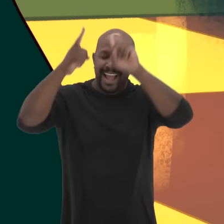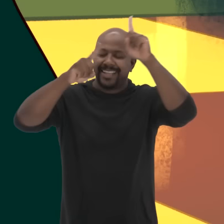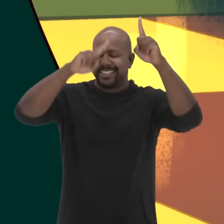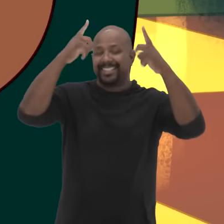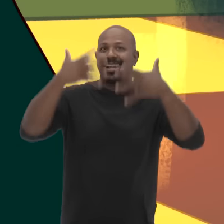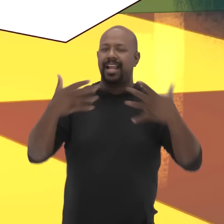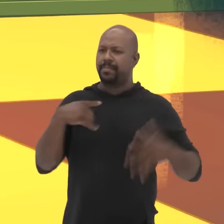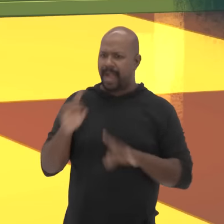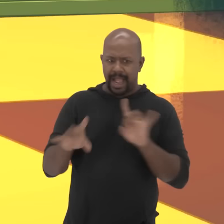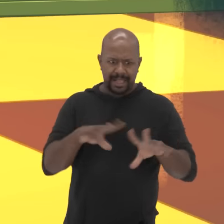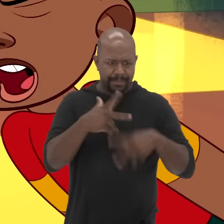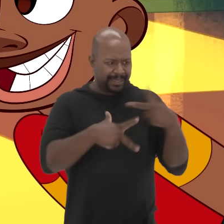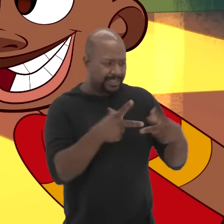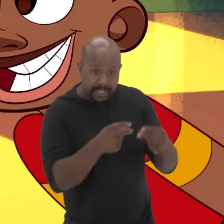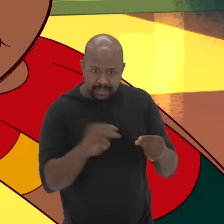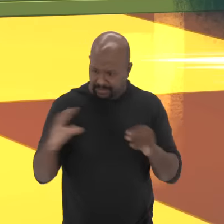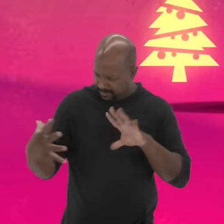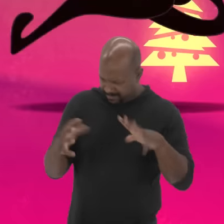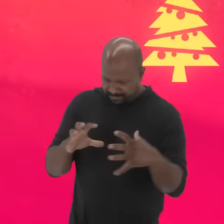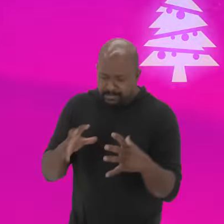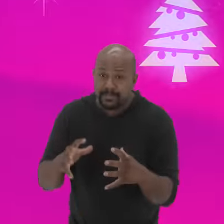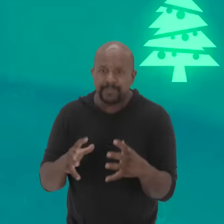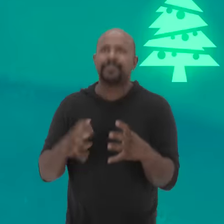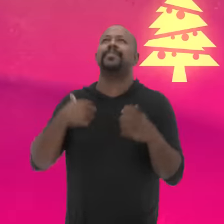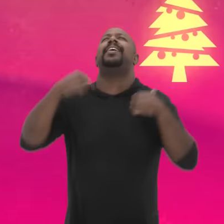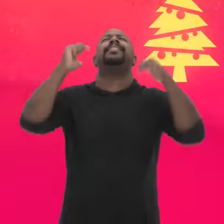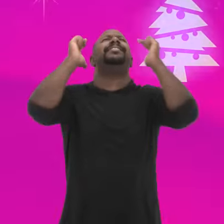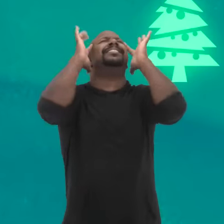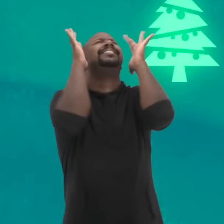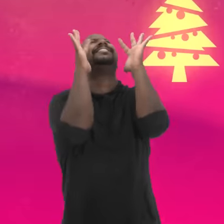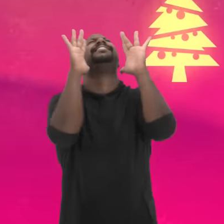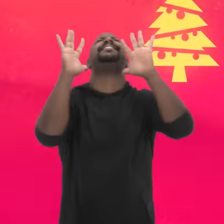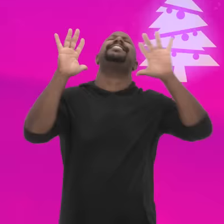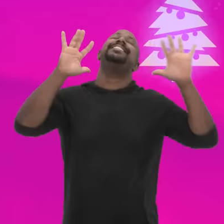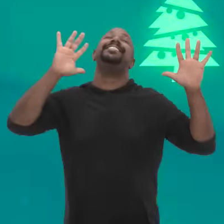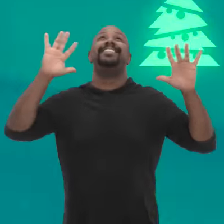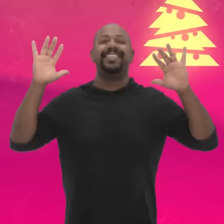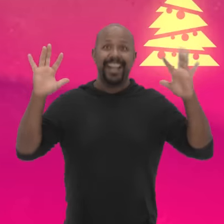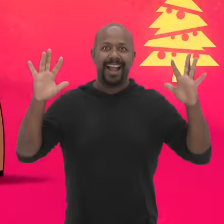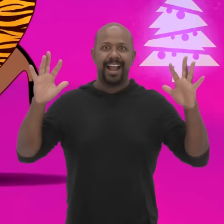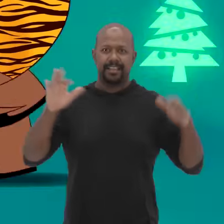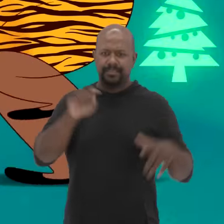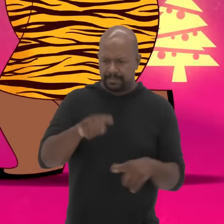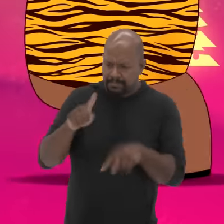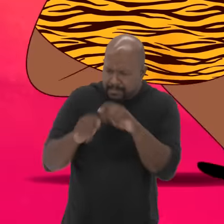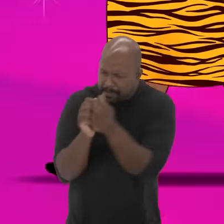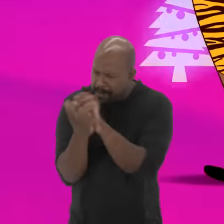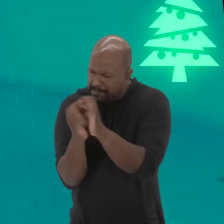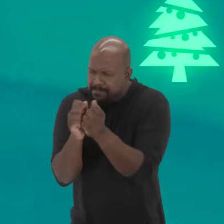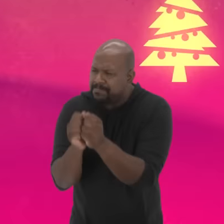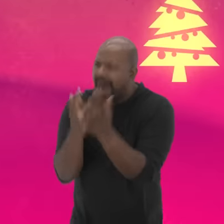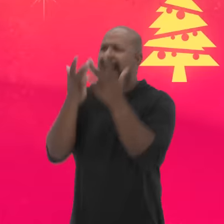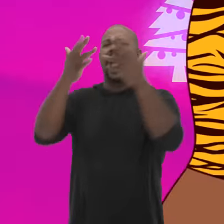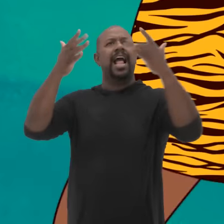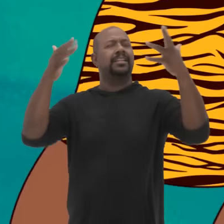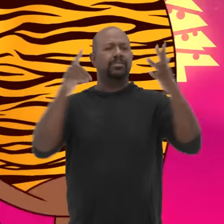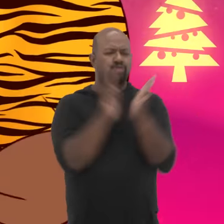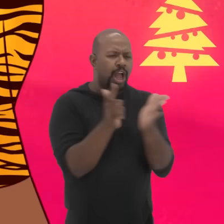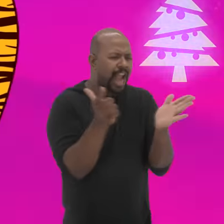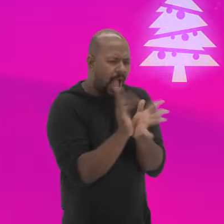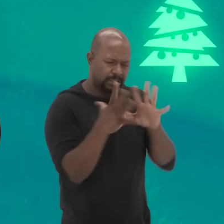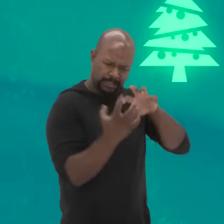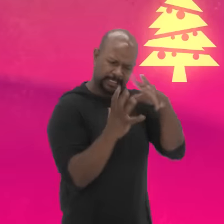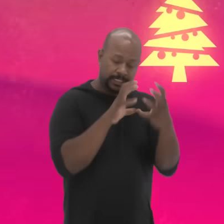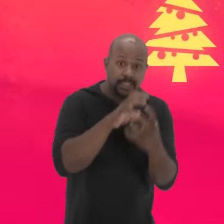vira criação. E pra cada presente, junto que vejo na frente, viajo no mundo da imaginação. Confete, papel